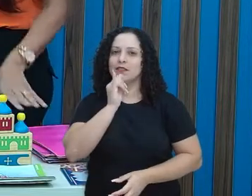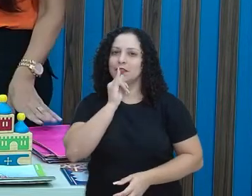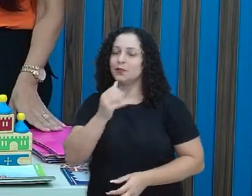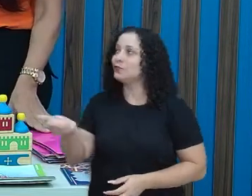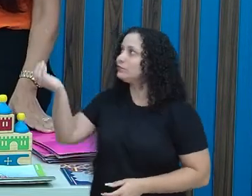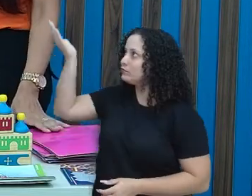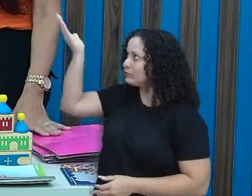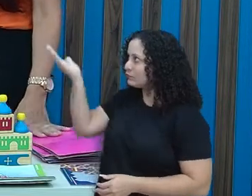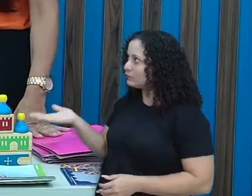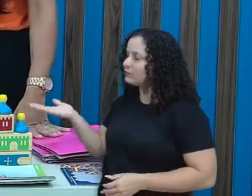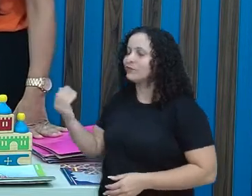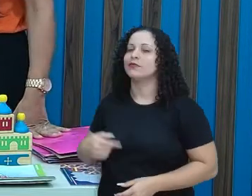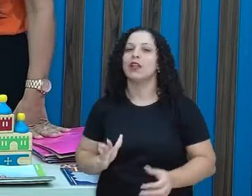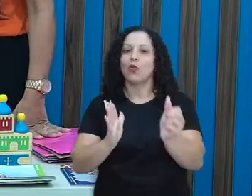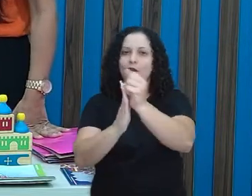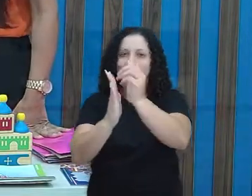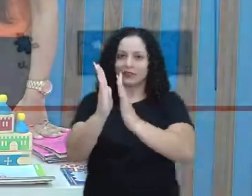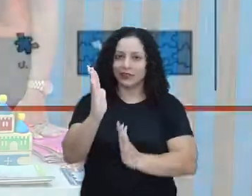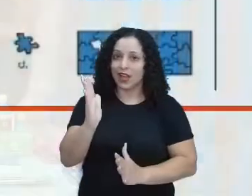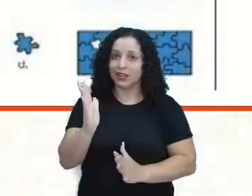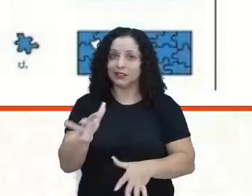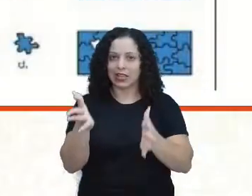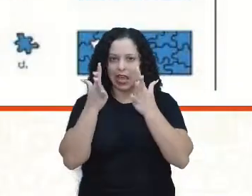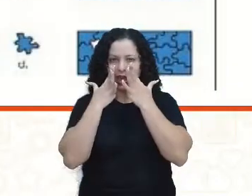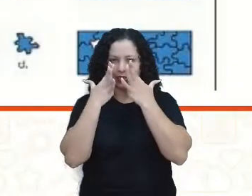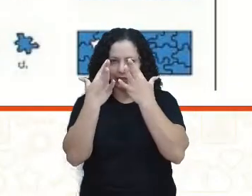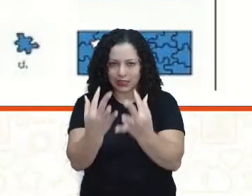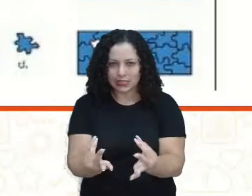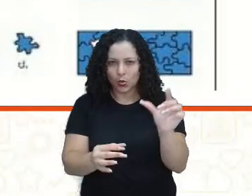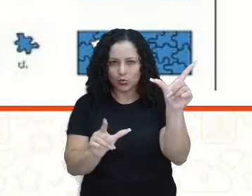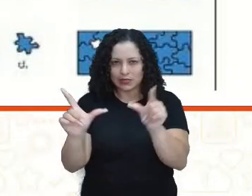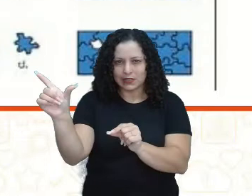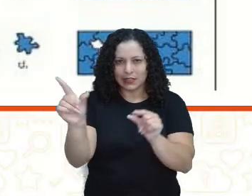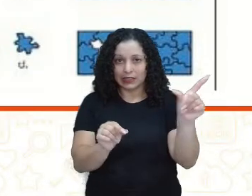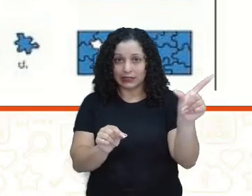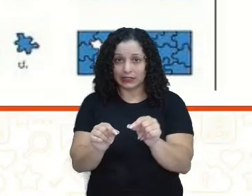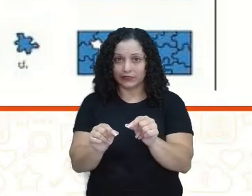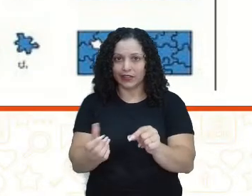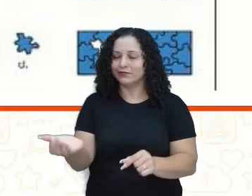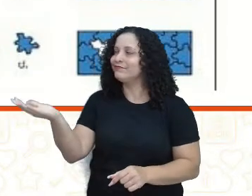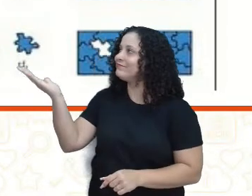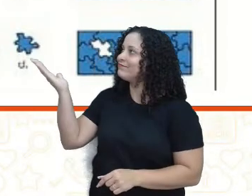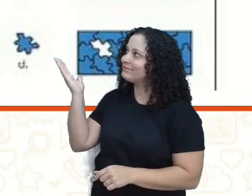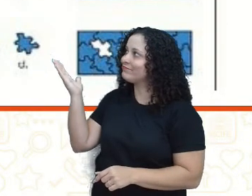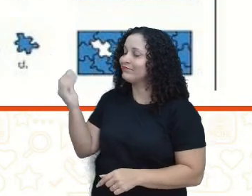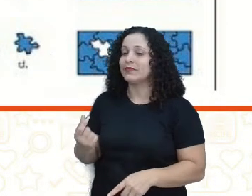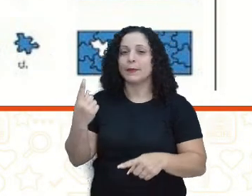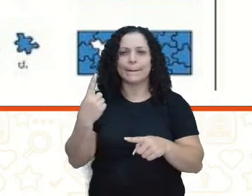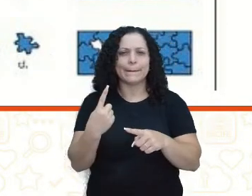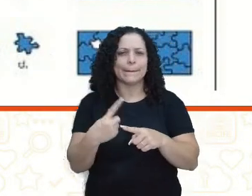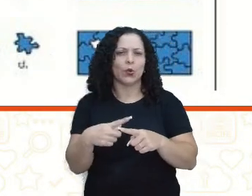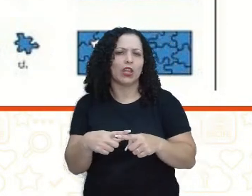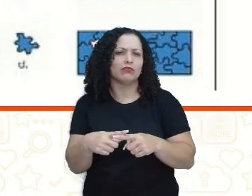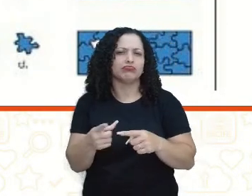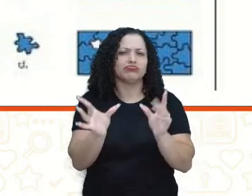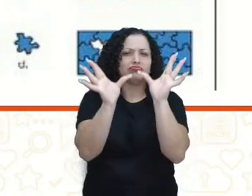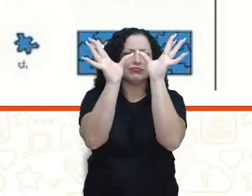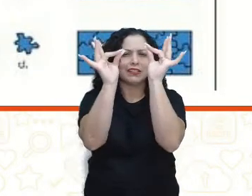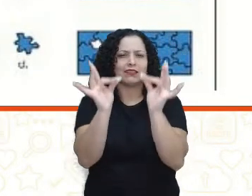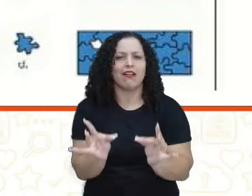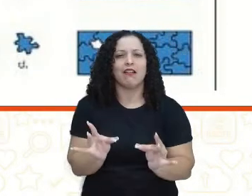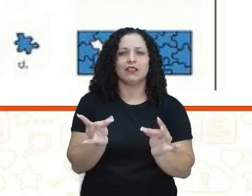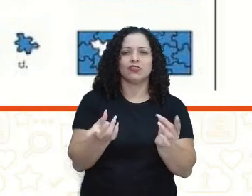de uma atividade de atenção seletiva complexa, né? Porque ele vai de verdade